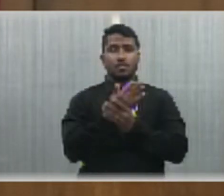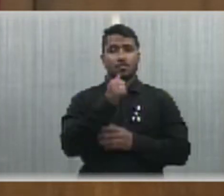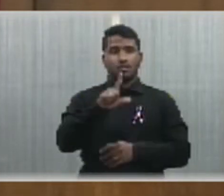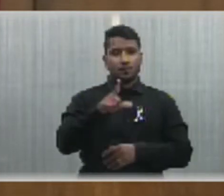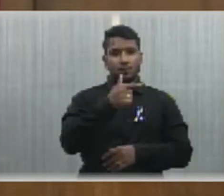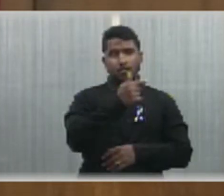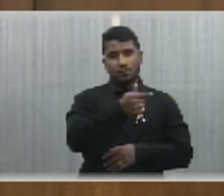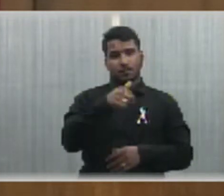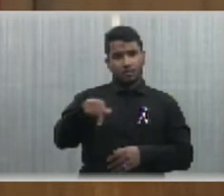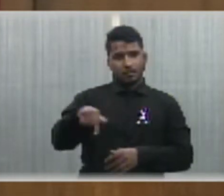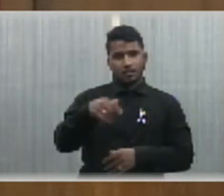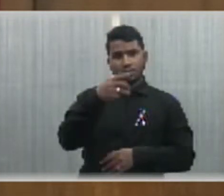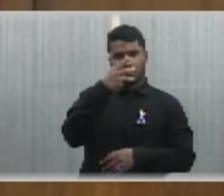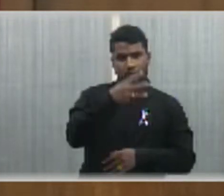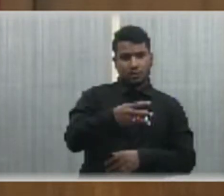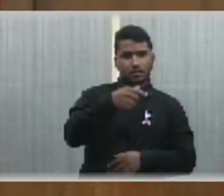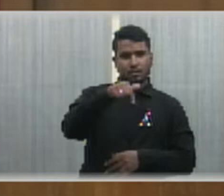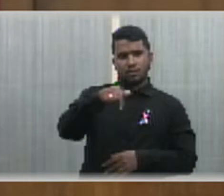AL